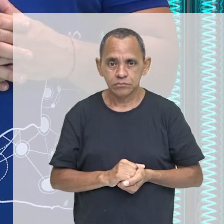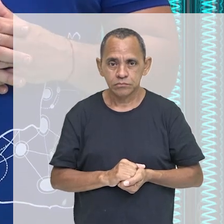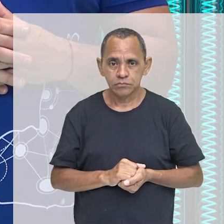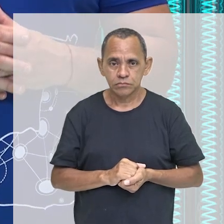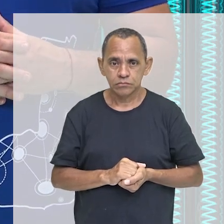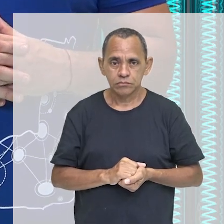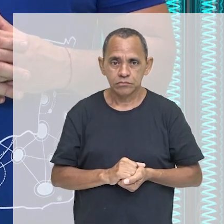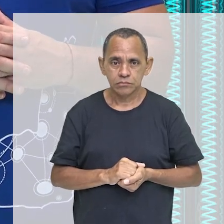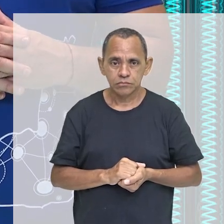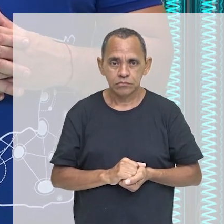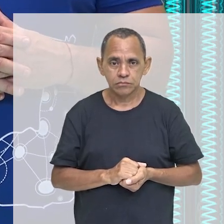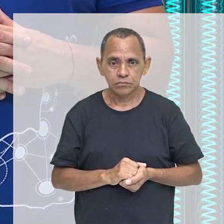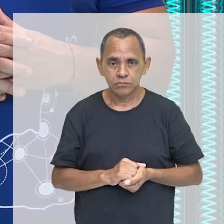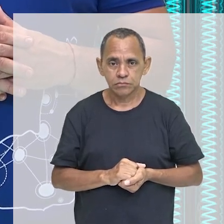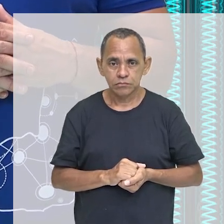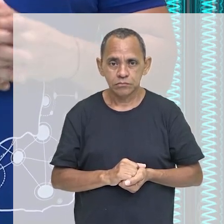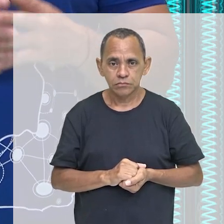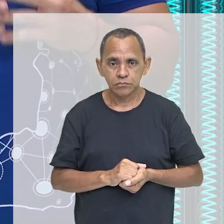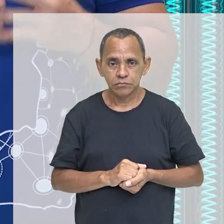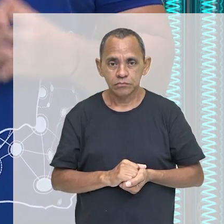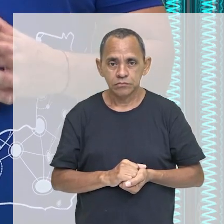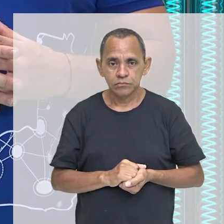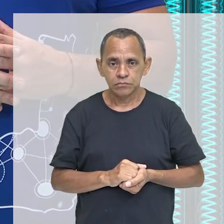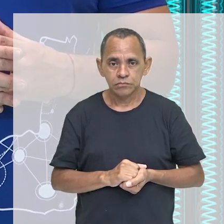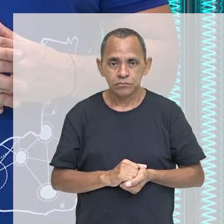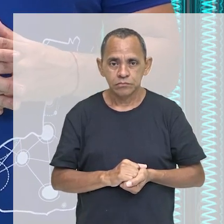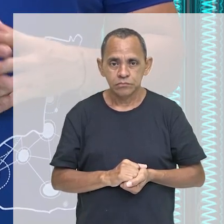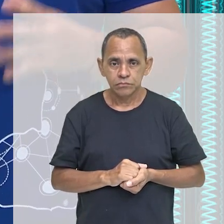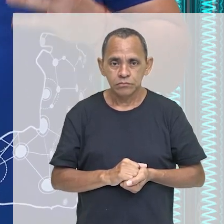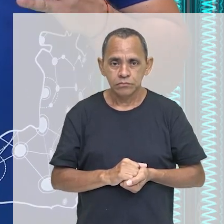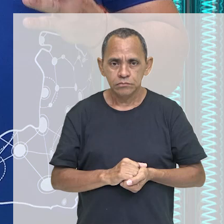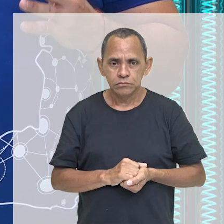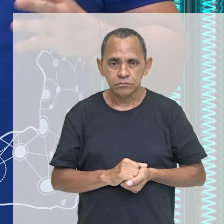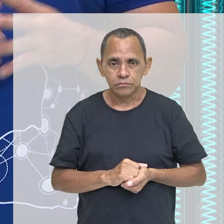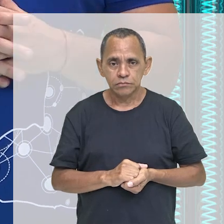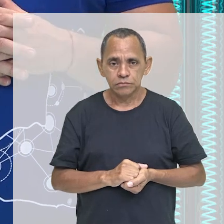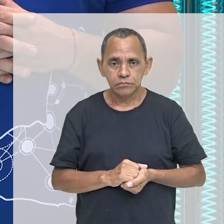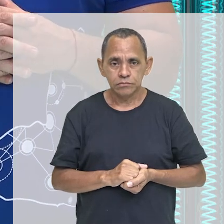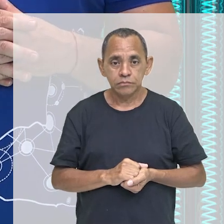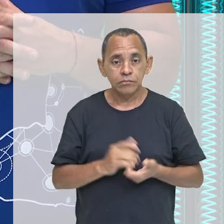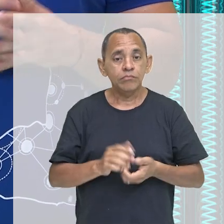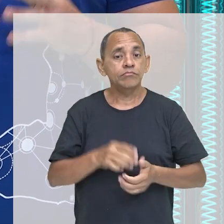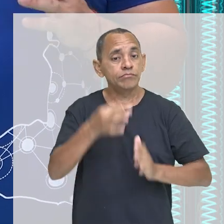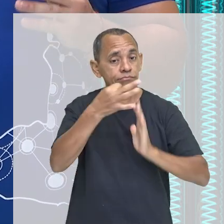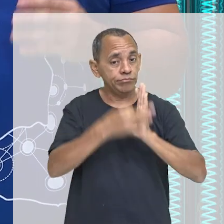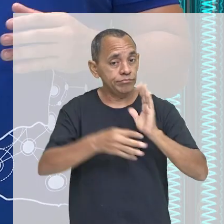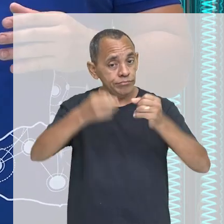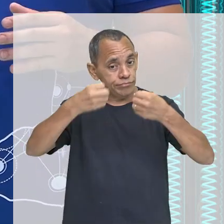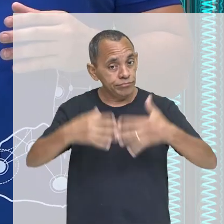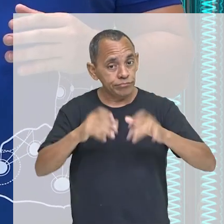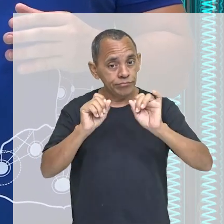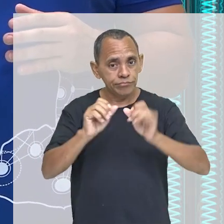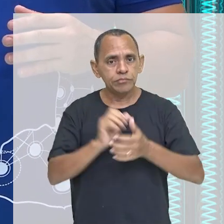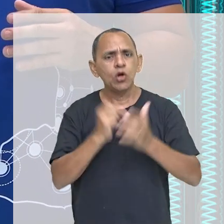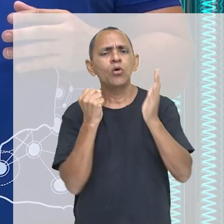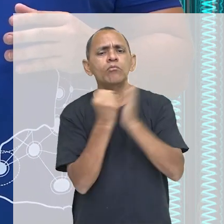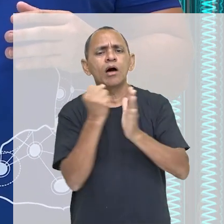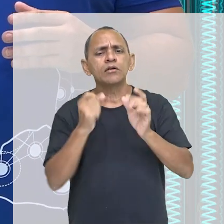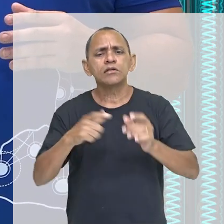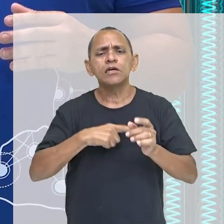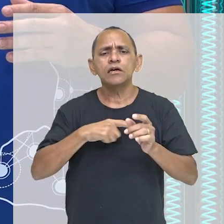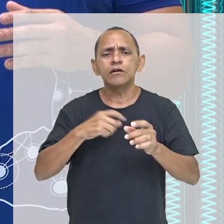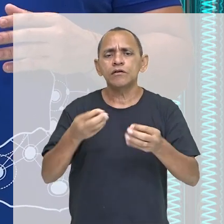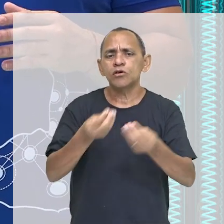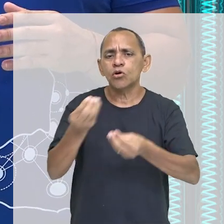Impact on indigenous languages and cultures. Bom, este texto vai falar aqui um pouquinho do impacto, né? O